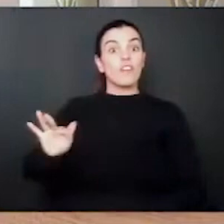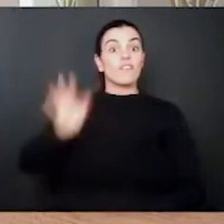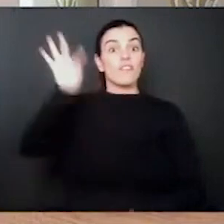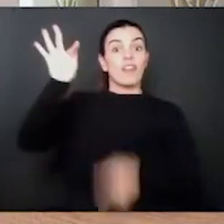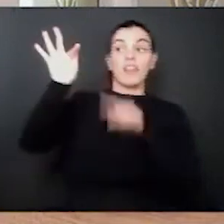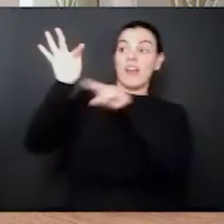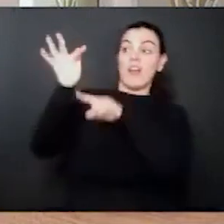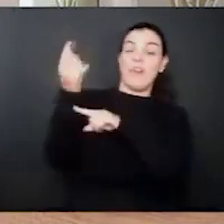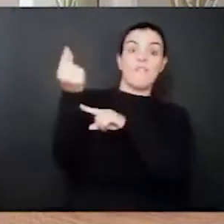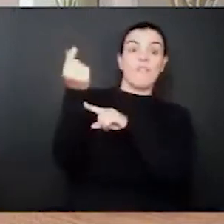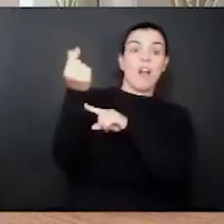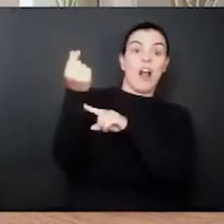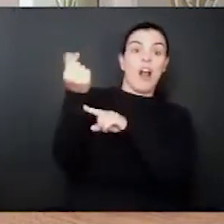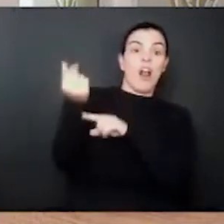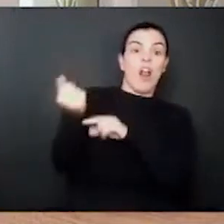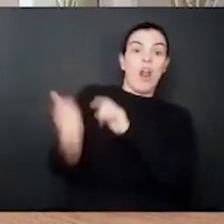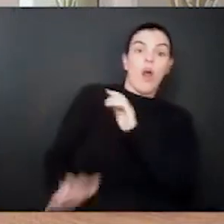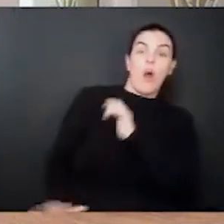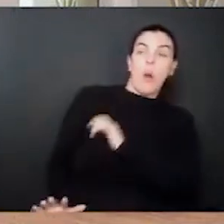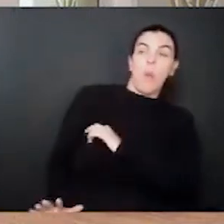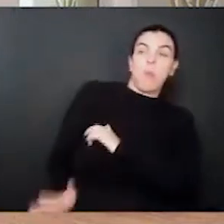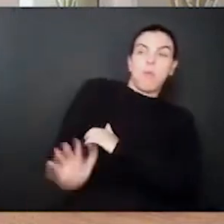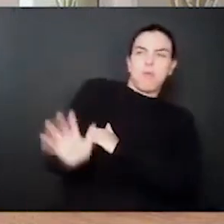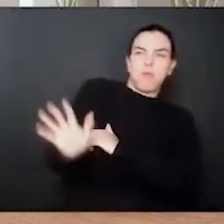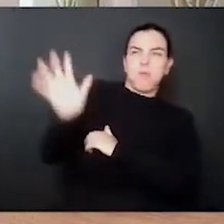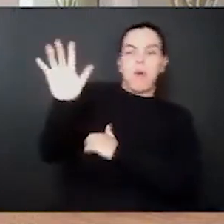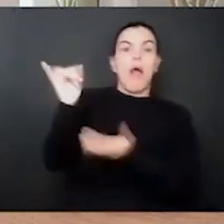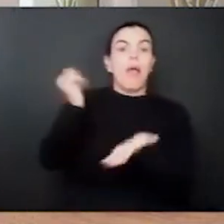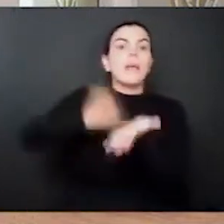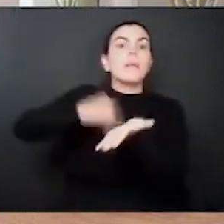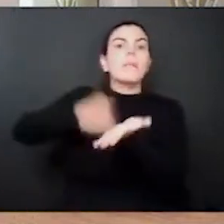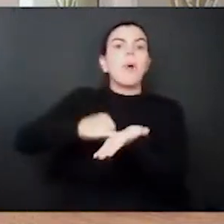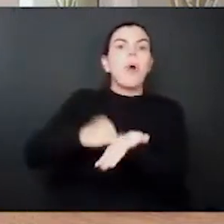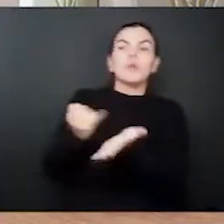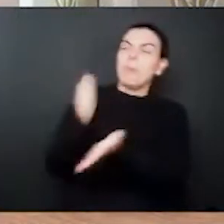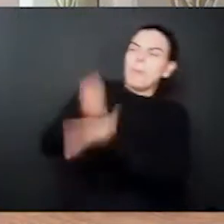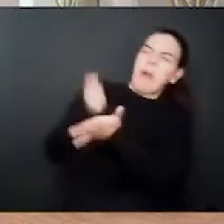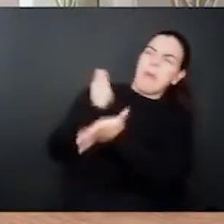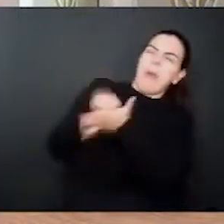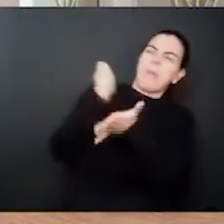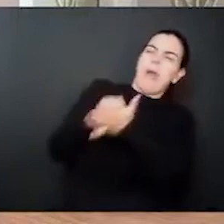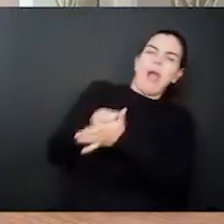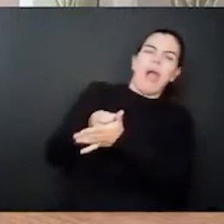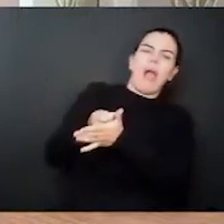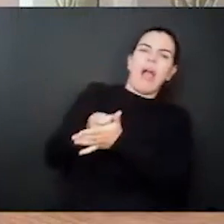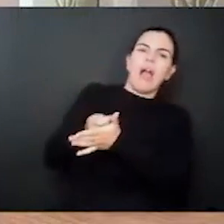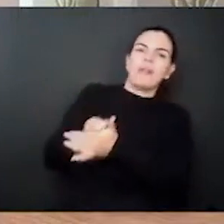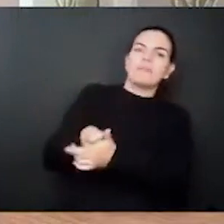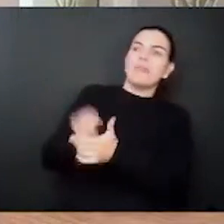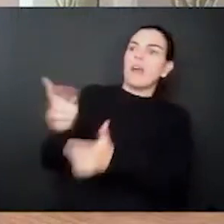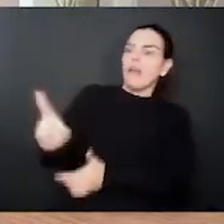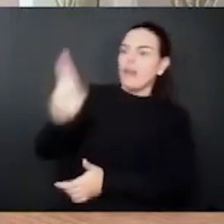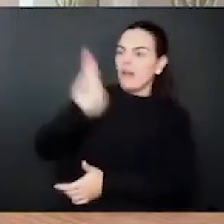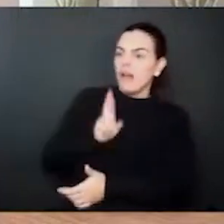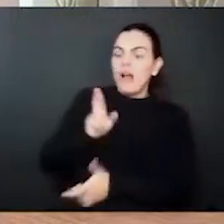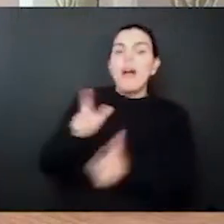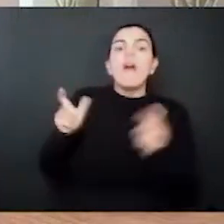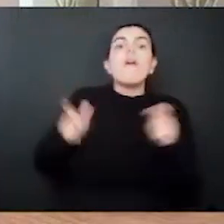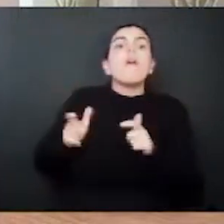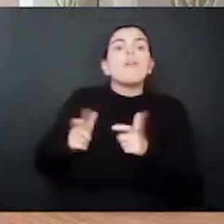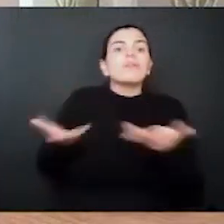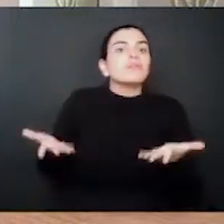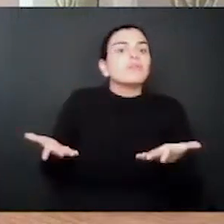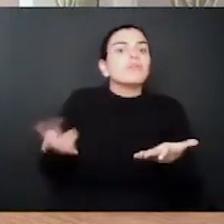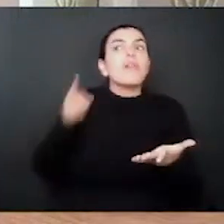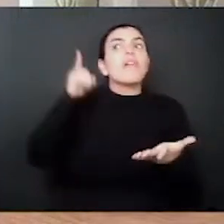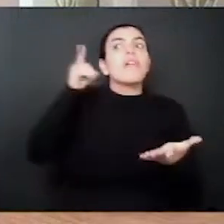a rodo e que nós não vemos o retorno, é responsável pelo ensino nas universidades. Aí